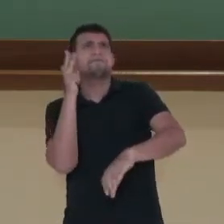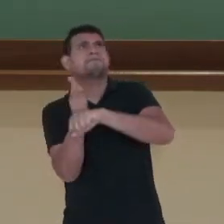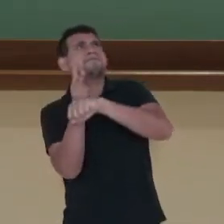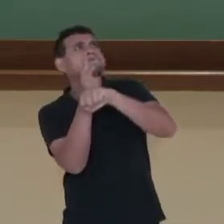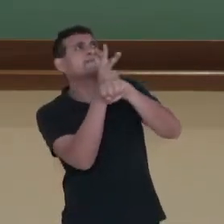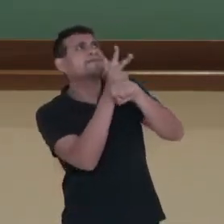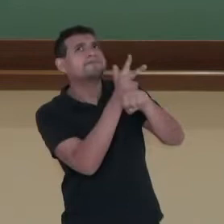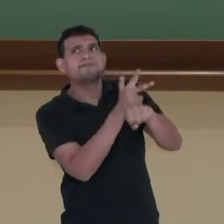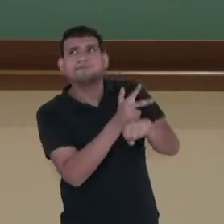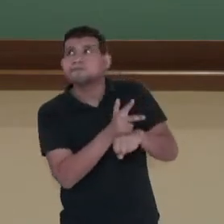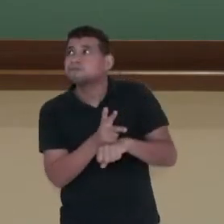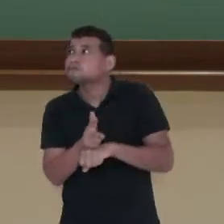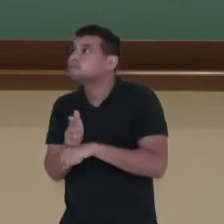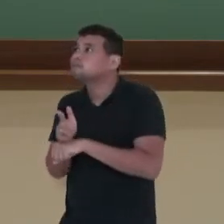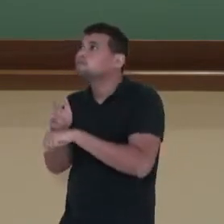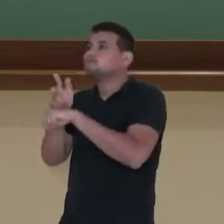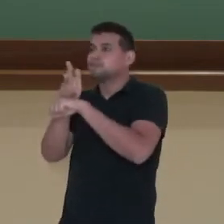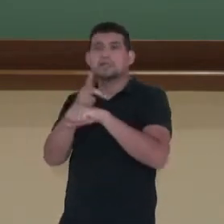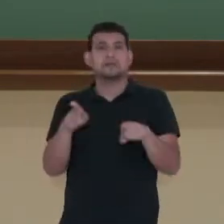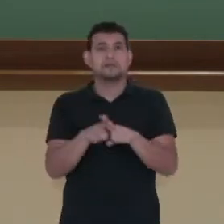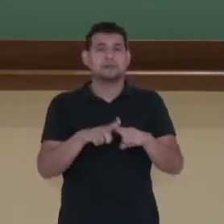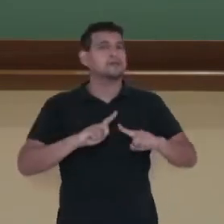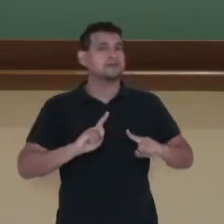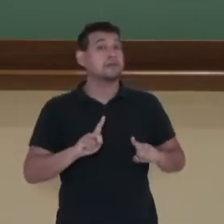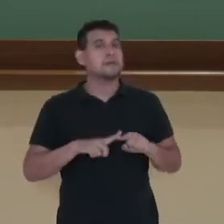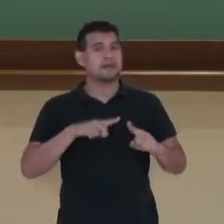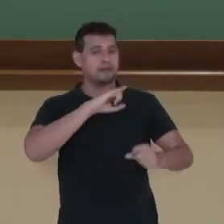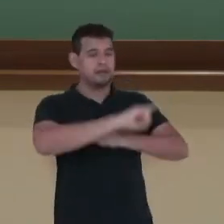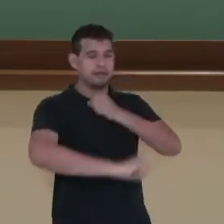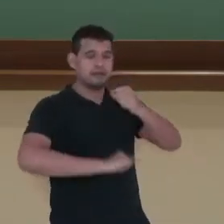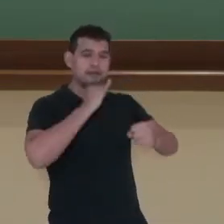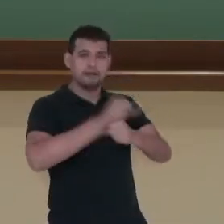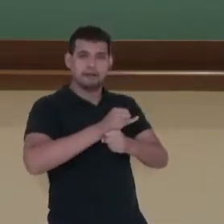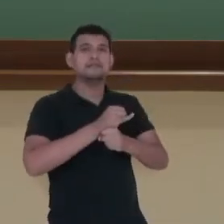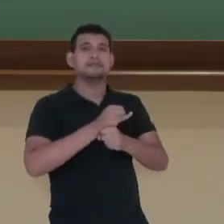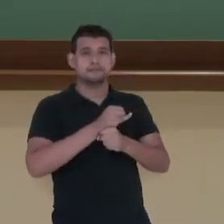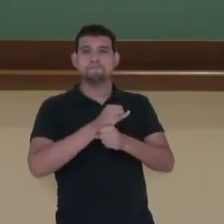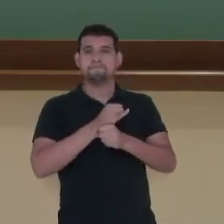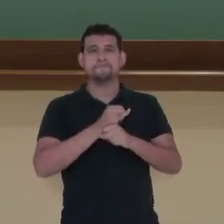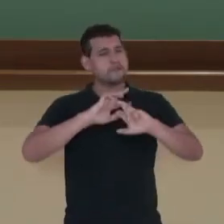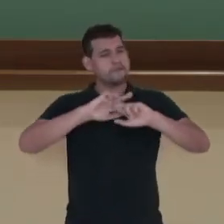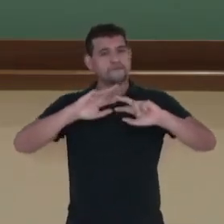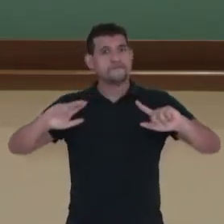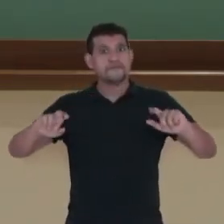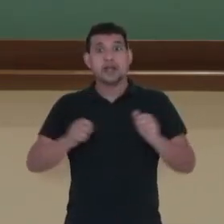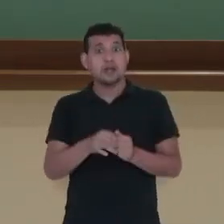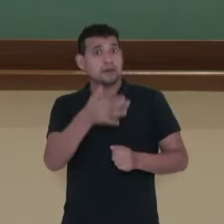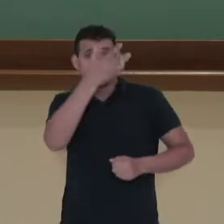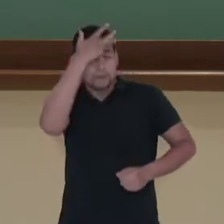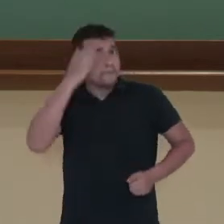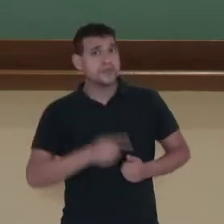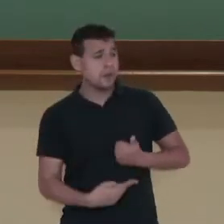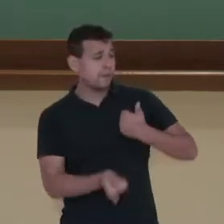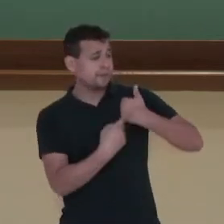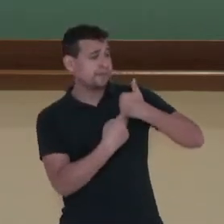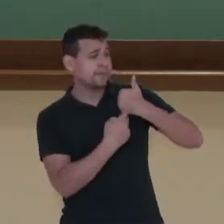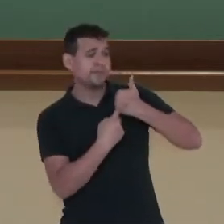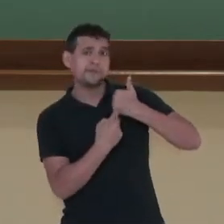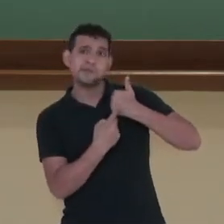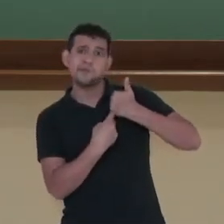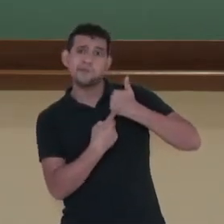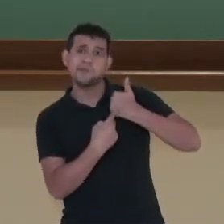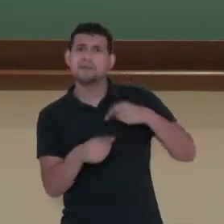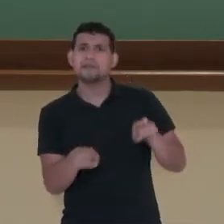o parkour. E como a internet, né, muitas visualizações com